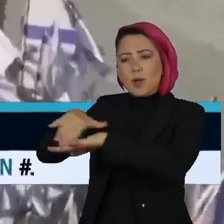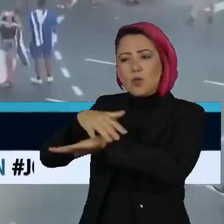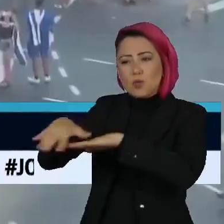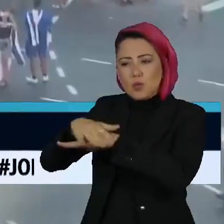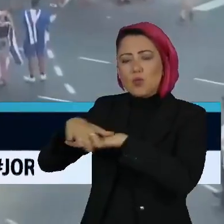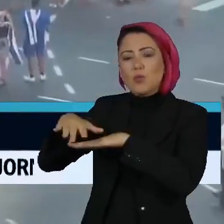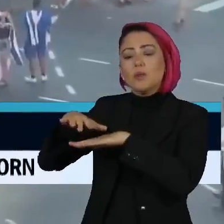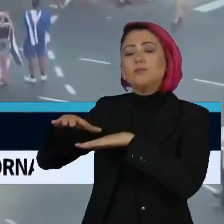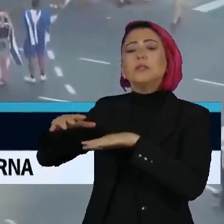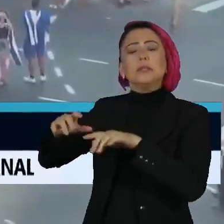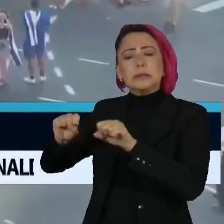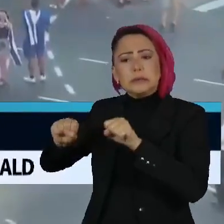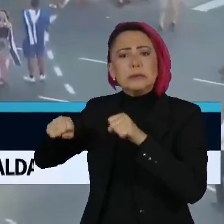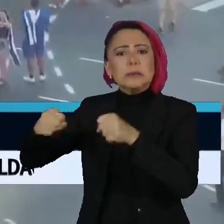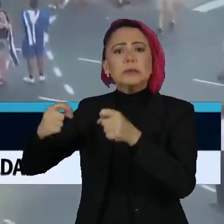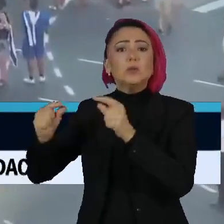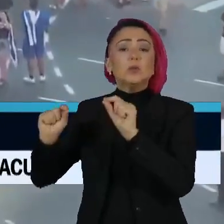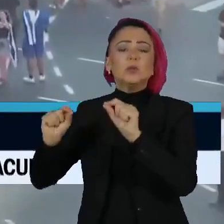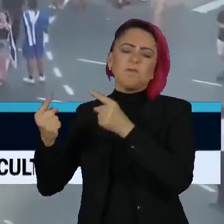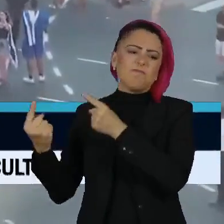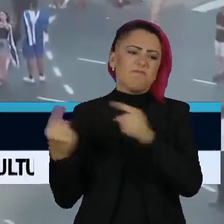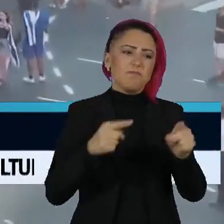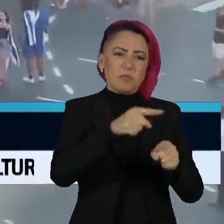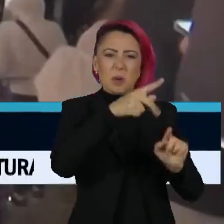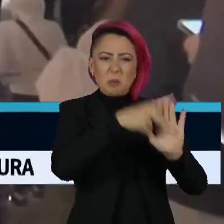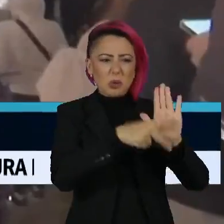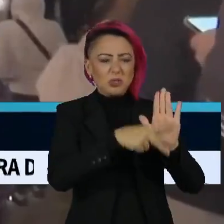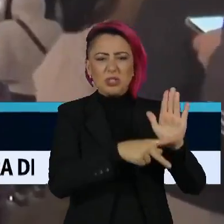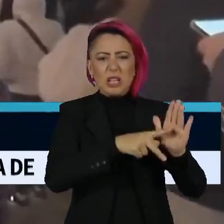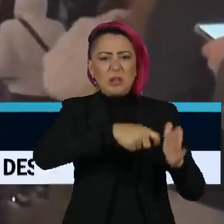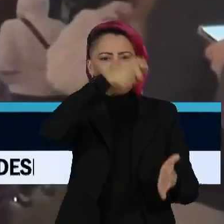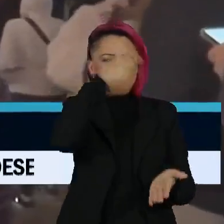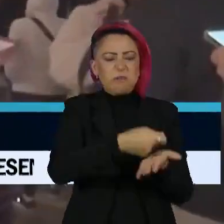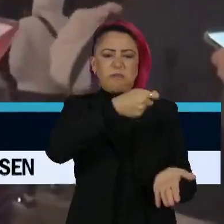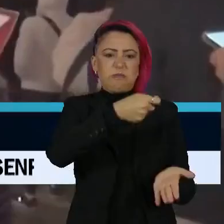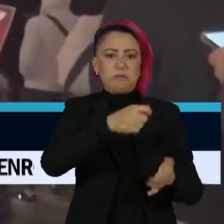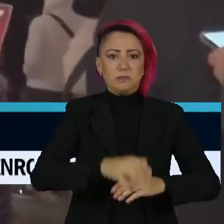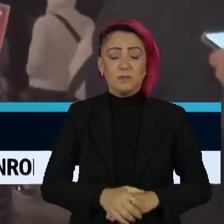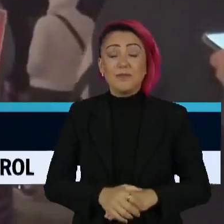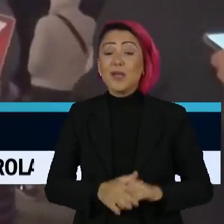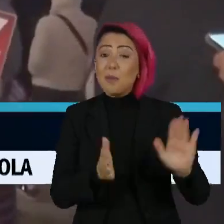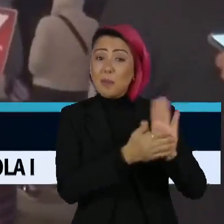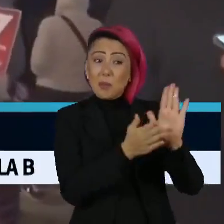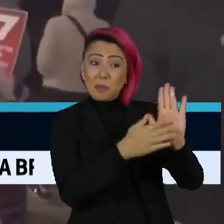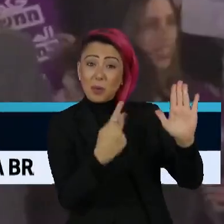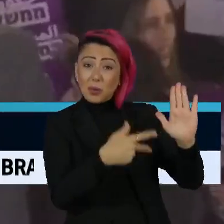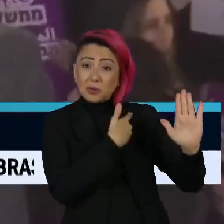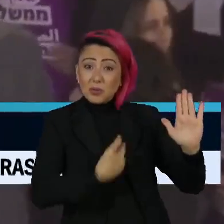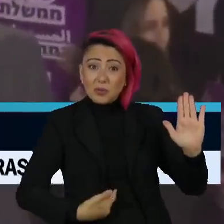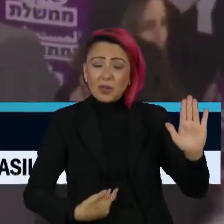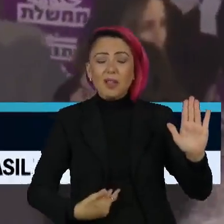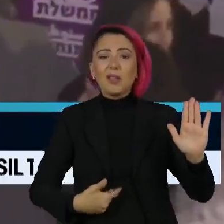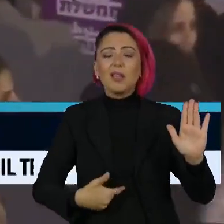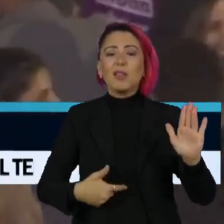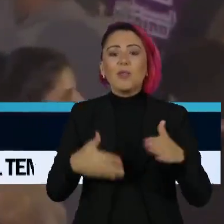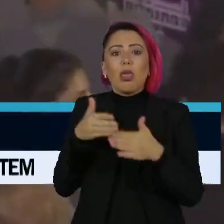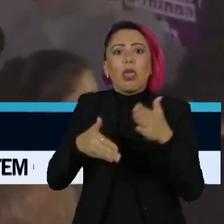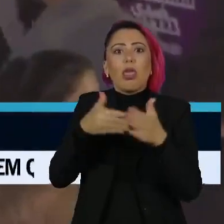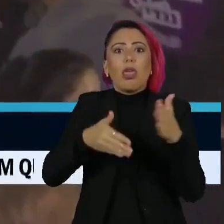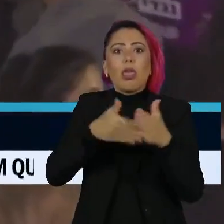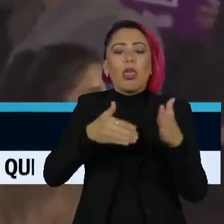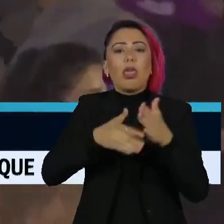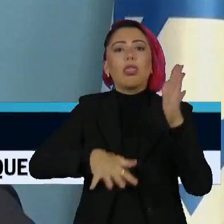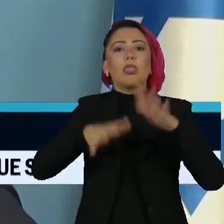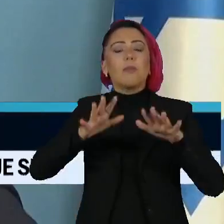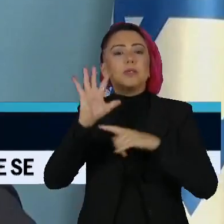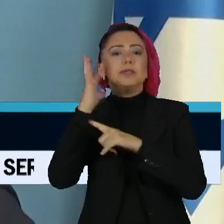ao projeto que considera autoritário. A proposta do governo limita os poderes da Suprema Corte em anular decisões